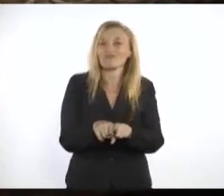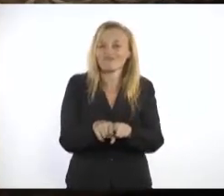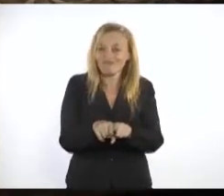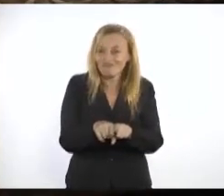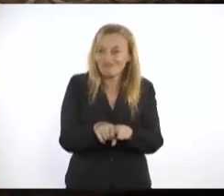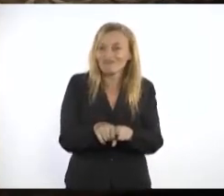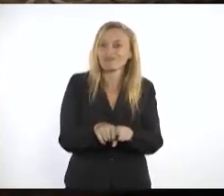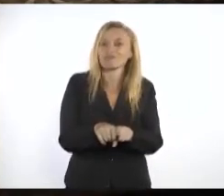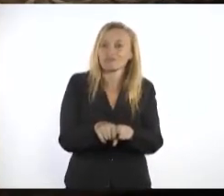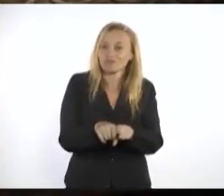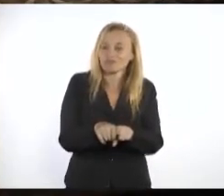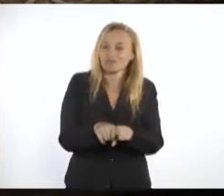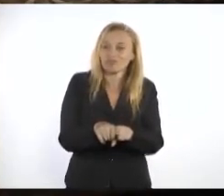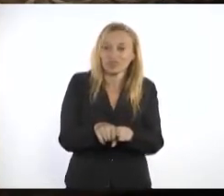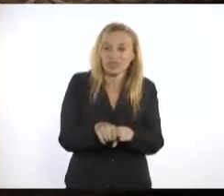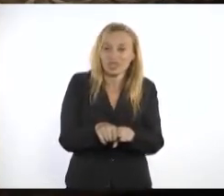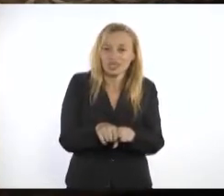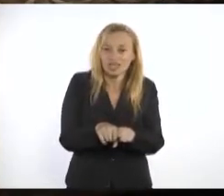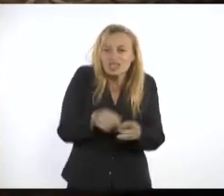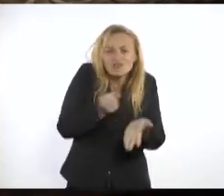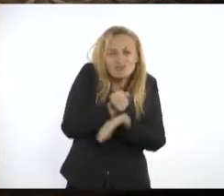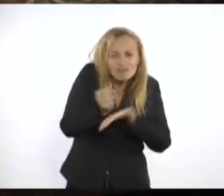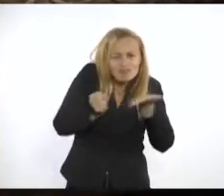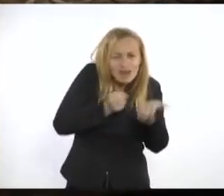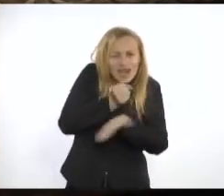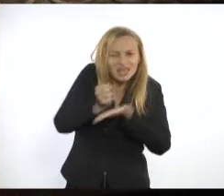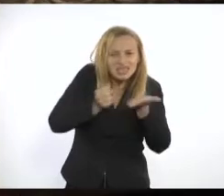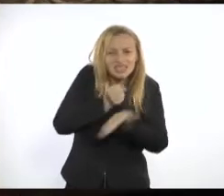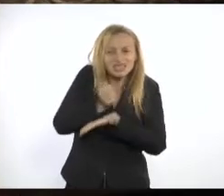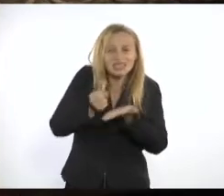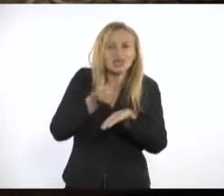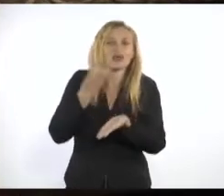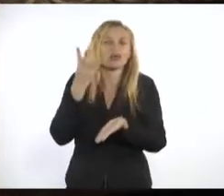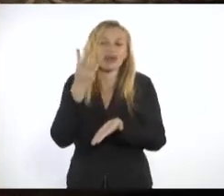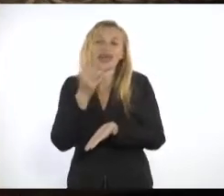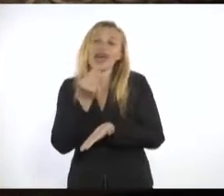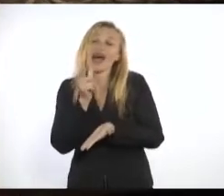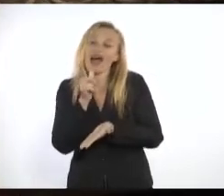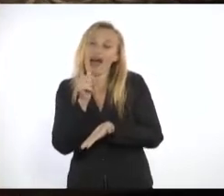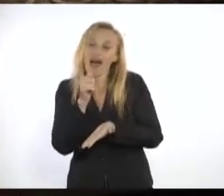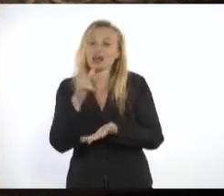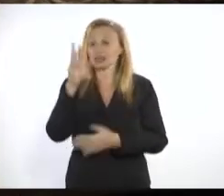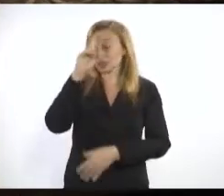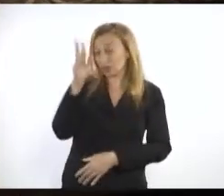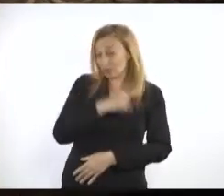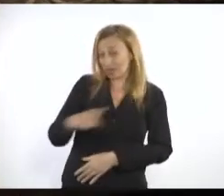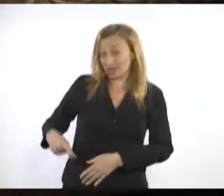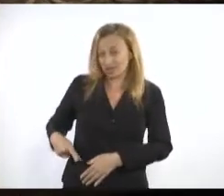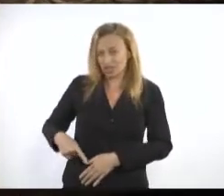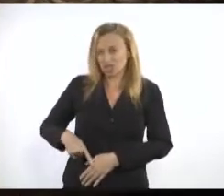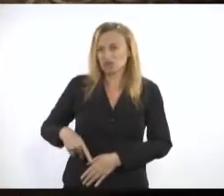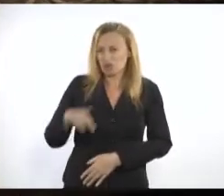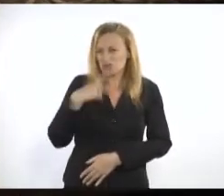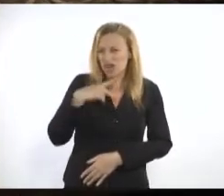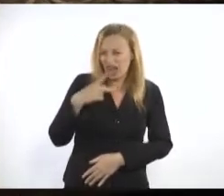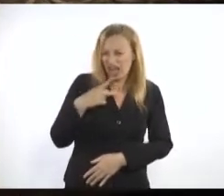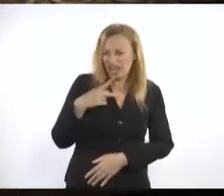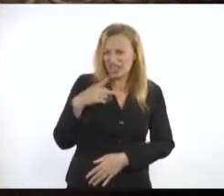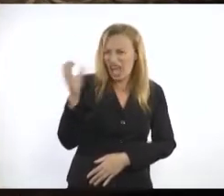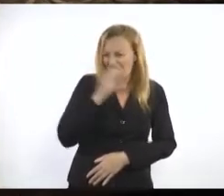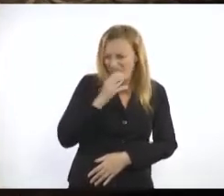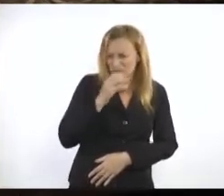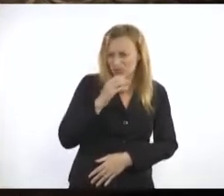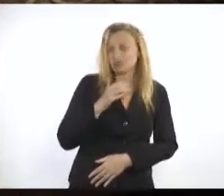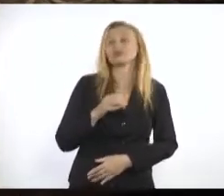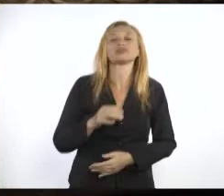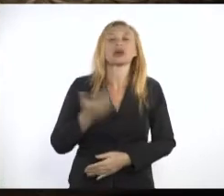e básica e vital como é a água. E aí, senhor presidente, vou fazer aqui uma tríade muito rápido